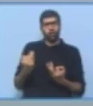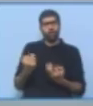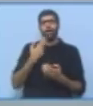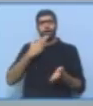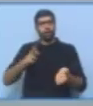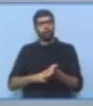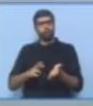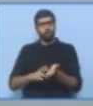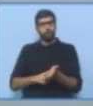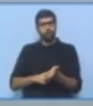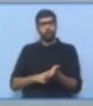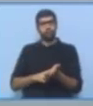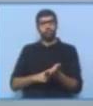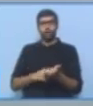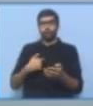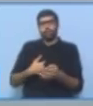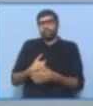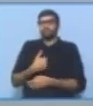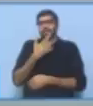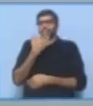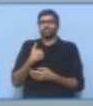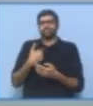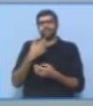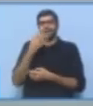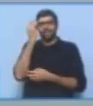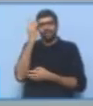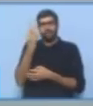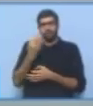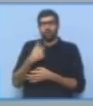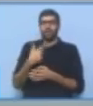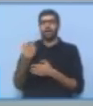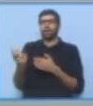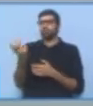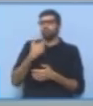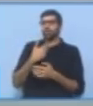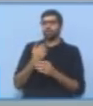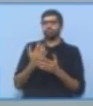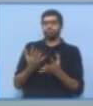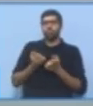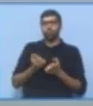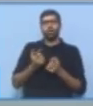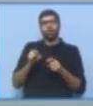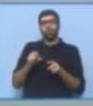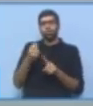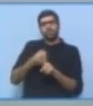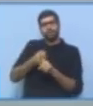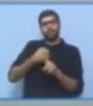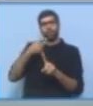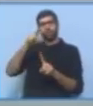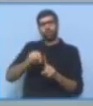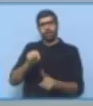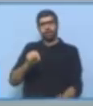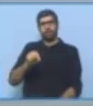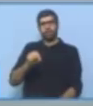verdade, foi mesmo ousadia e a resposta veio na altura com este desafio